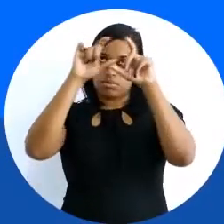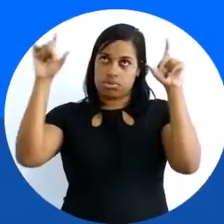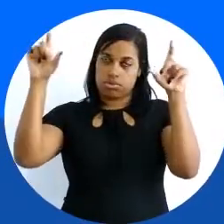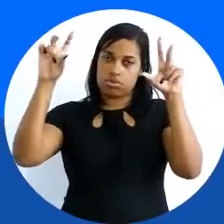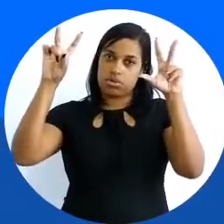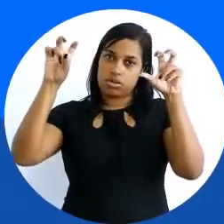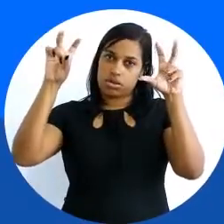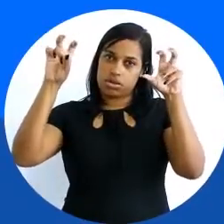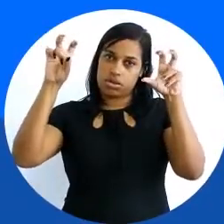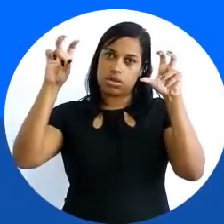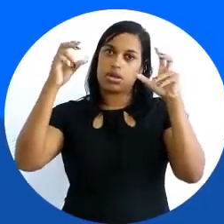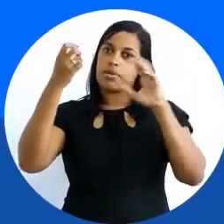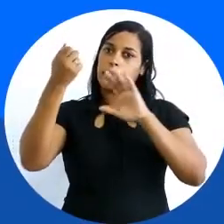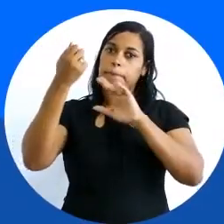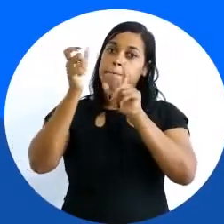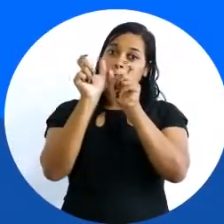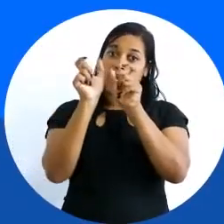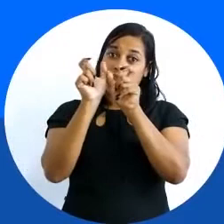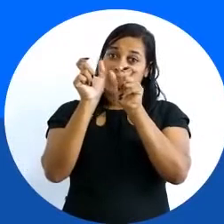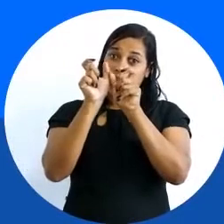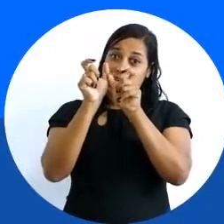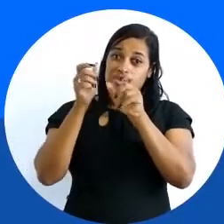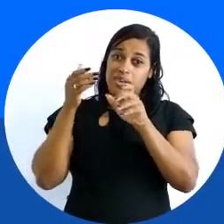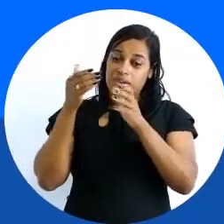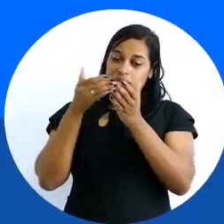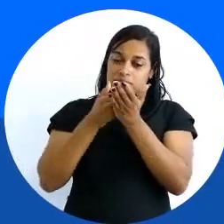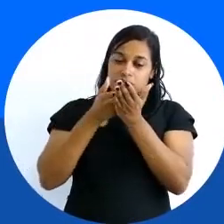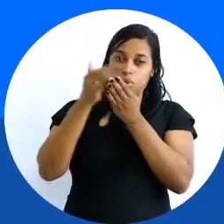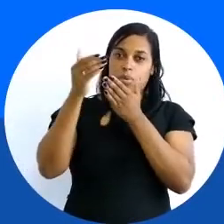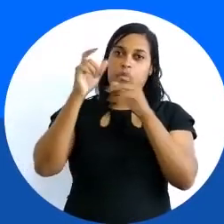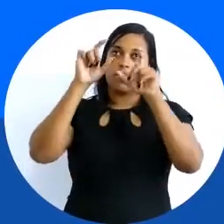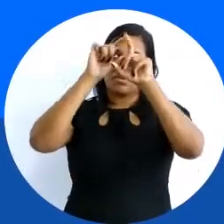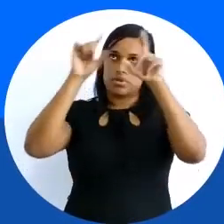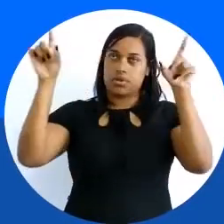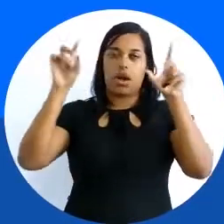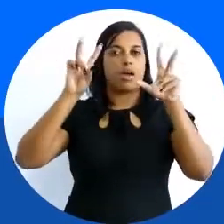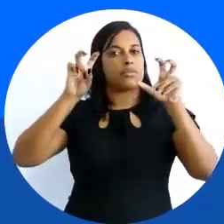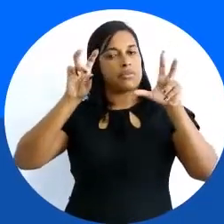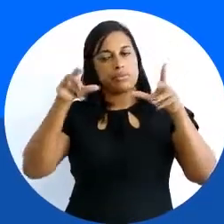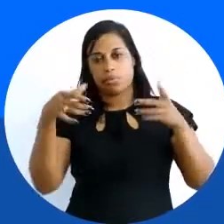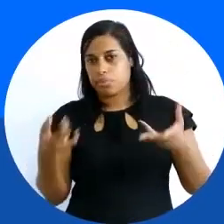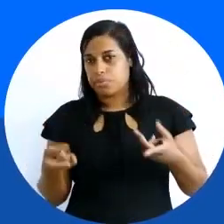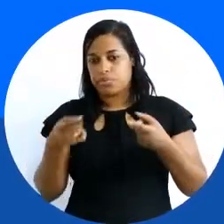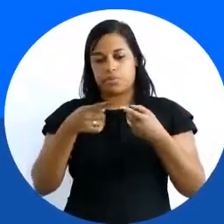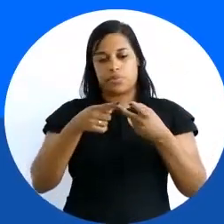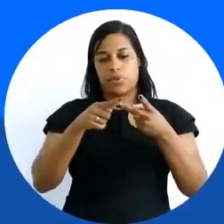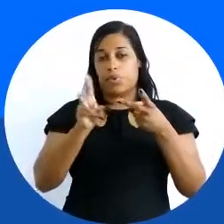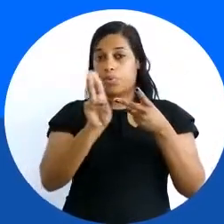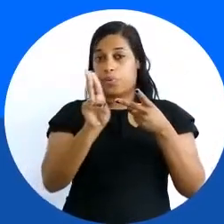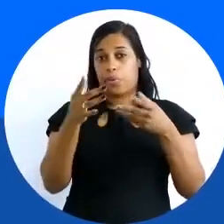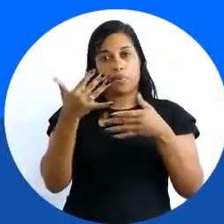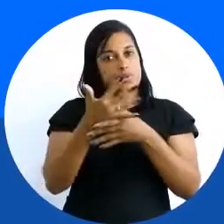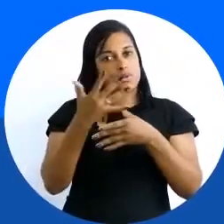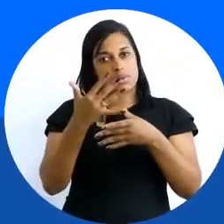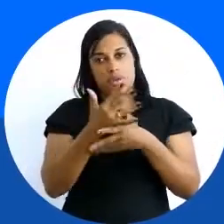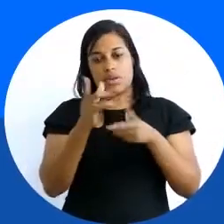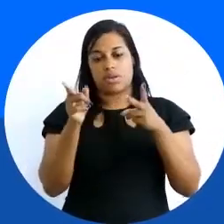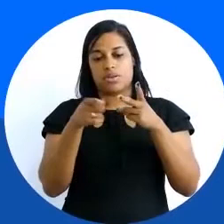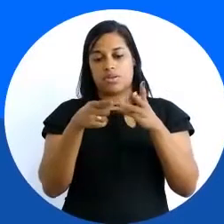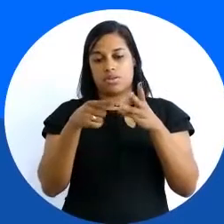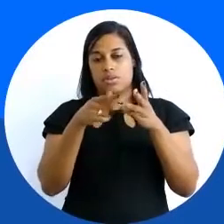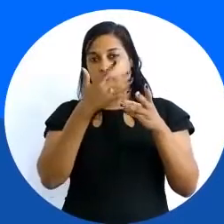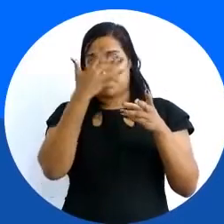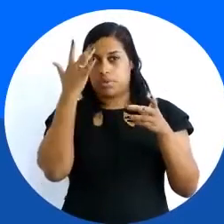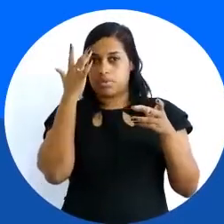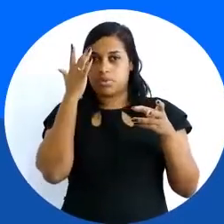é o termo ou palavra que vai compor a entrada. Por exemplo, é um assunto, é o nome de uma cidade, é o nome de